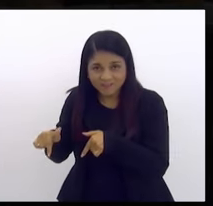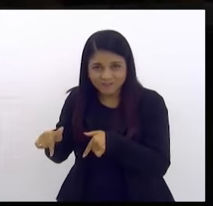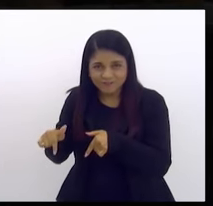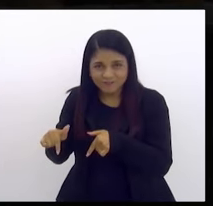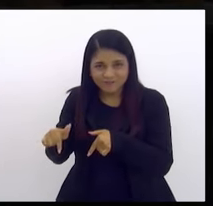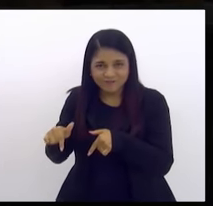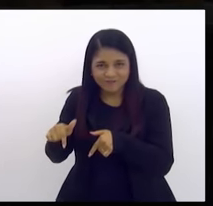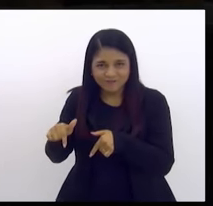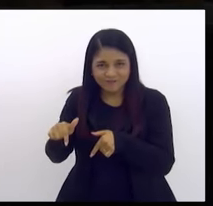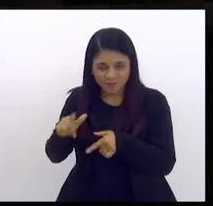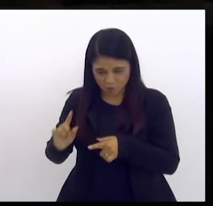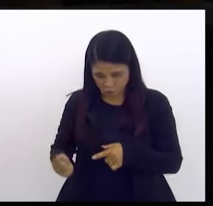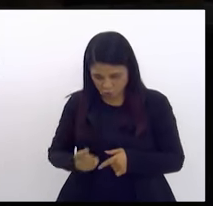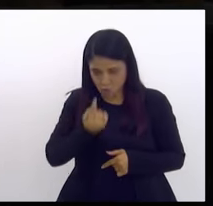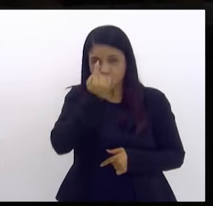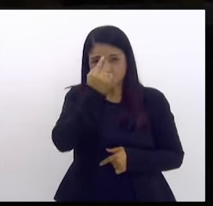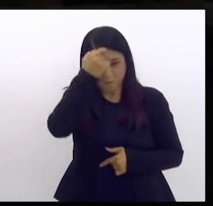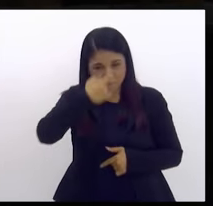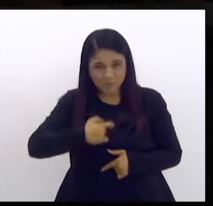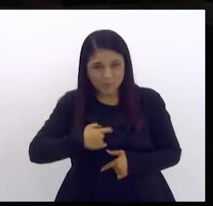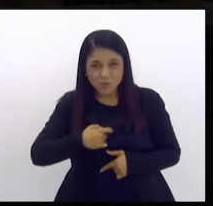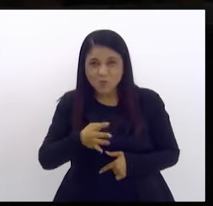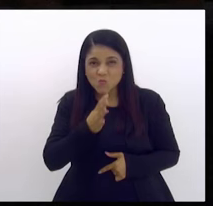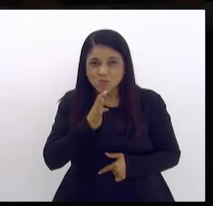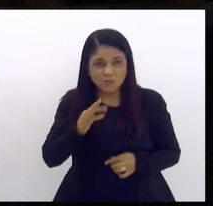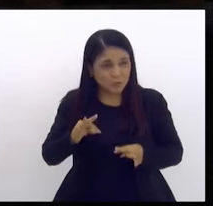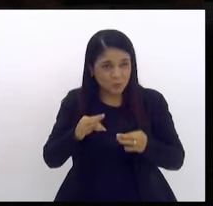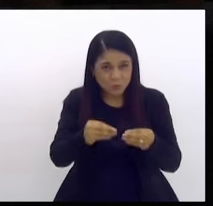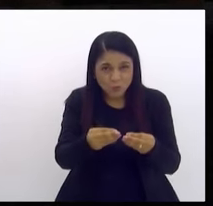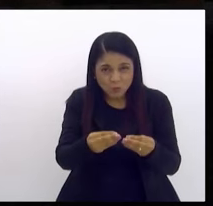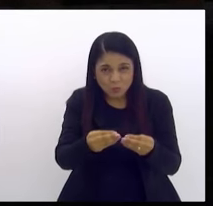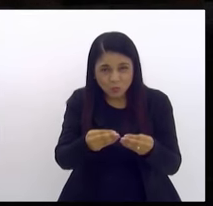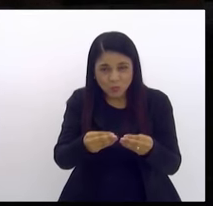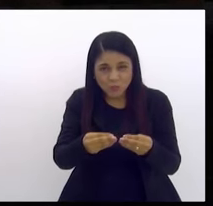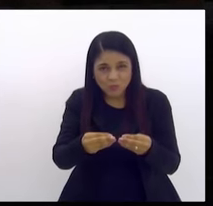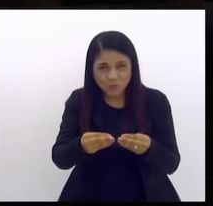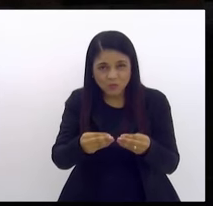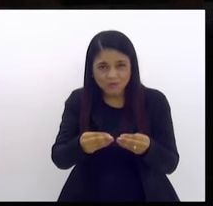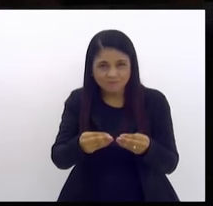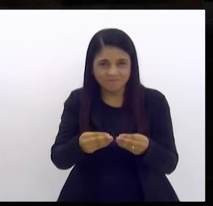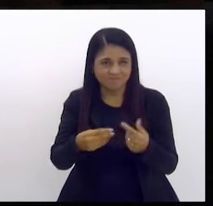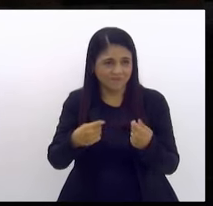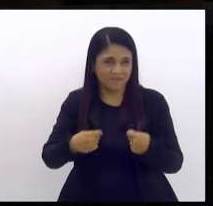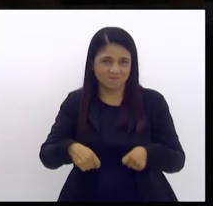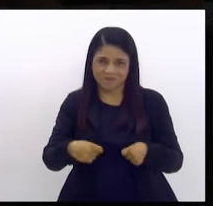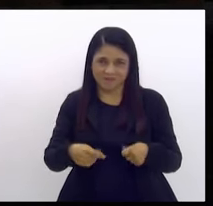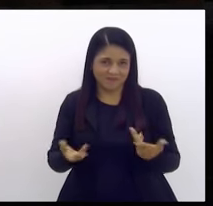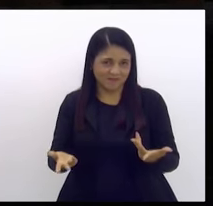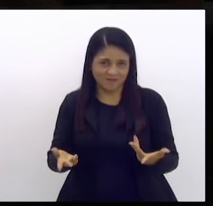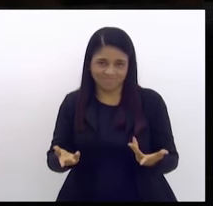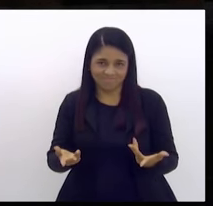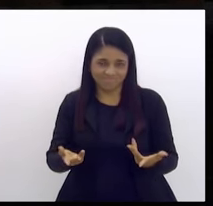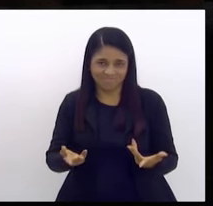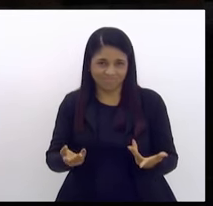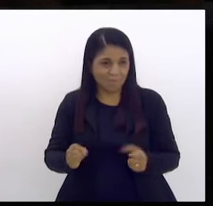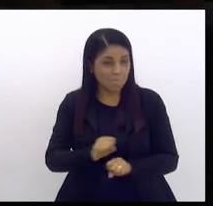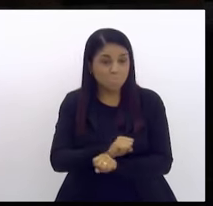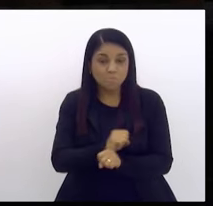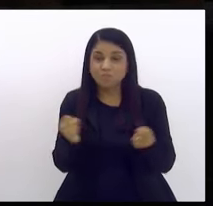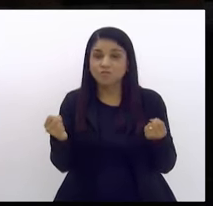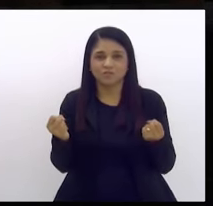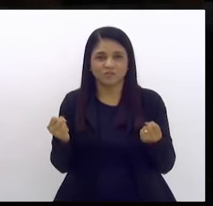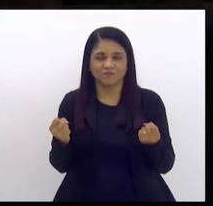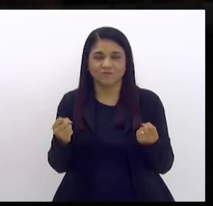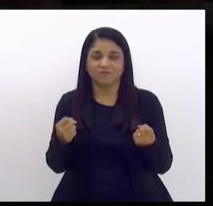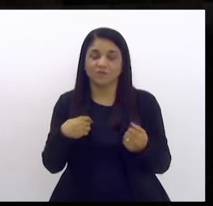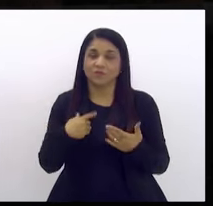a multiplicidade do conhecimento diverso que você precisa ter. Então, senhora